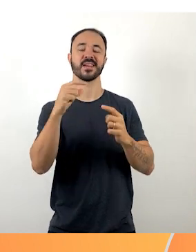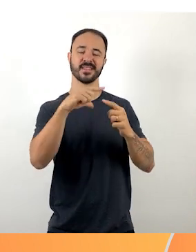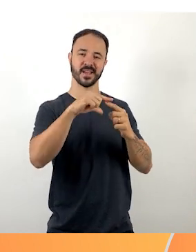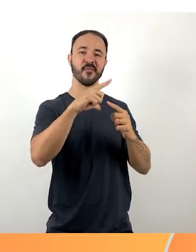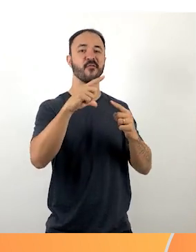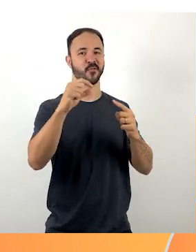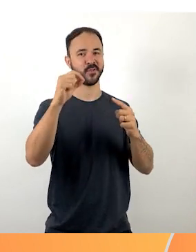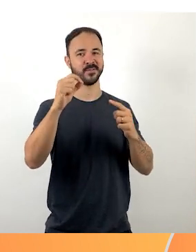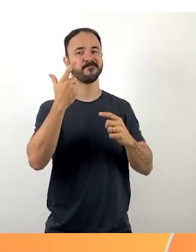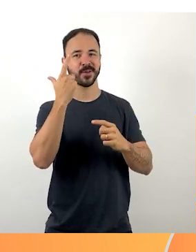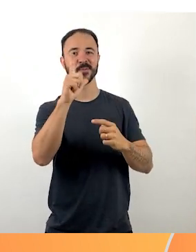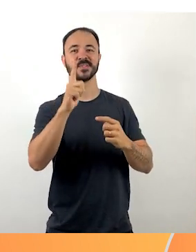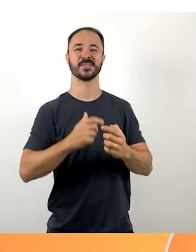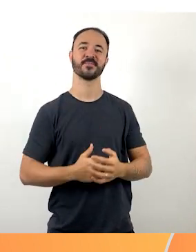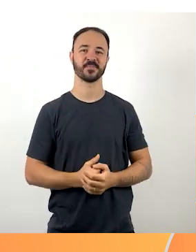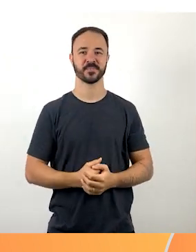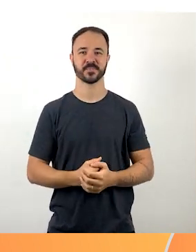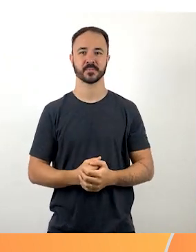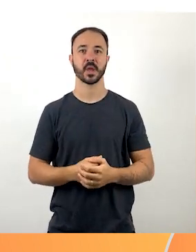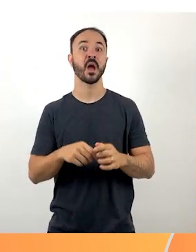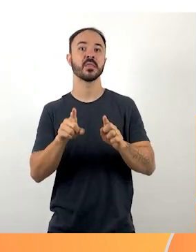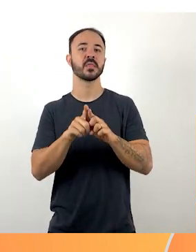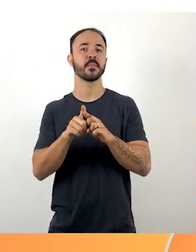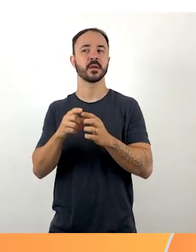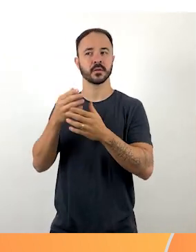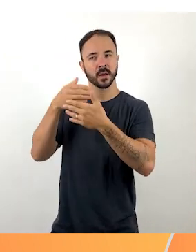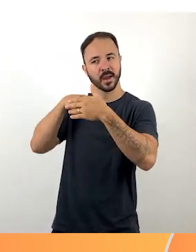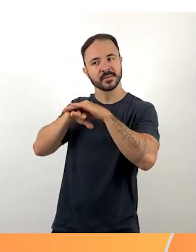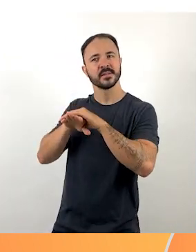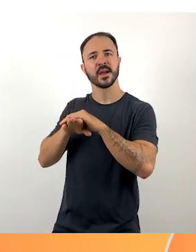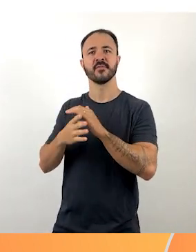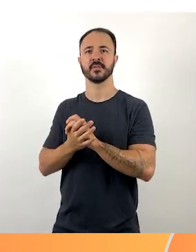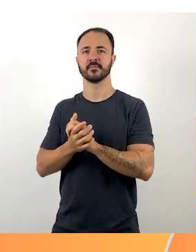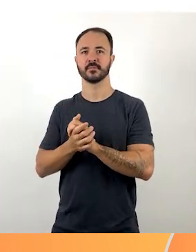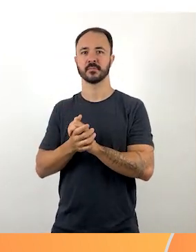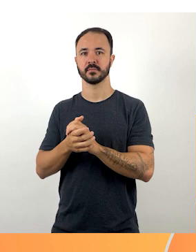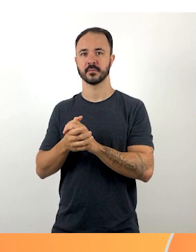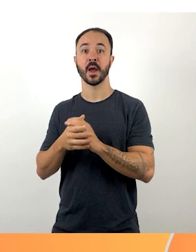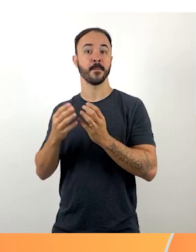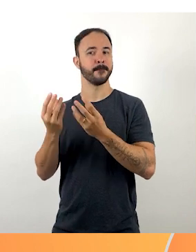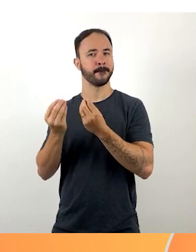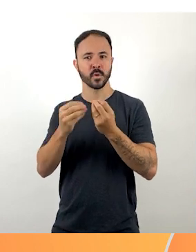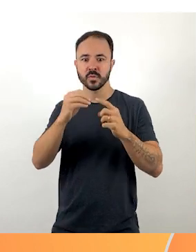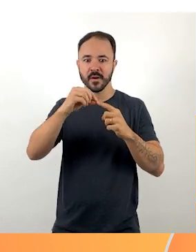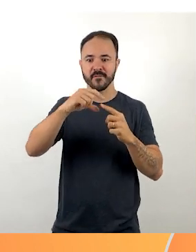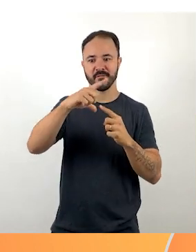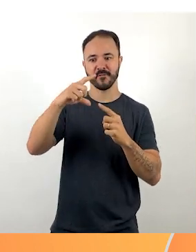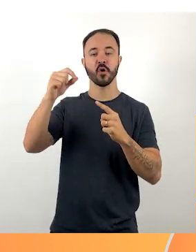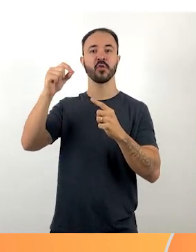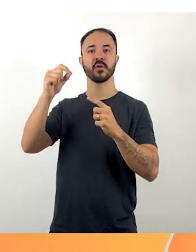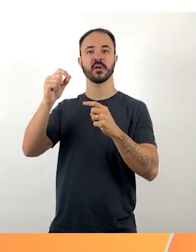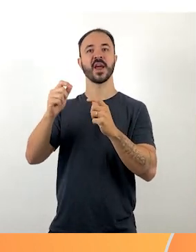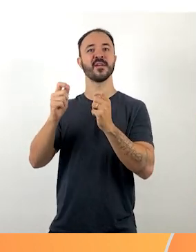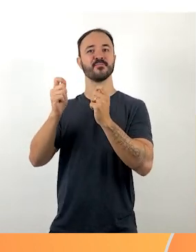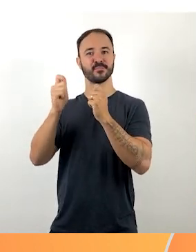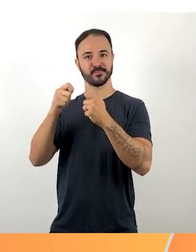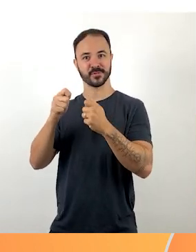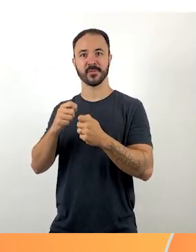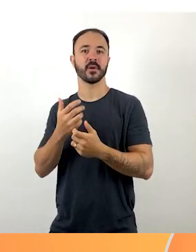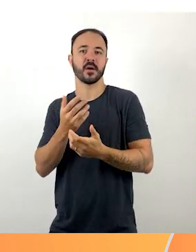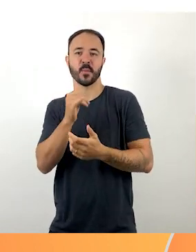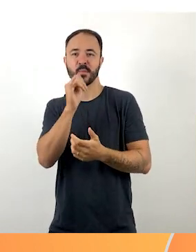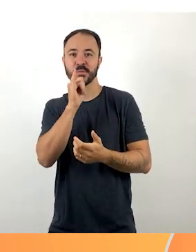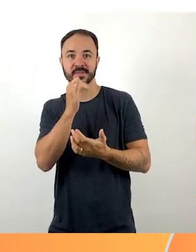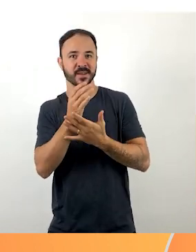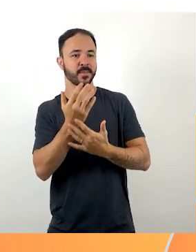da folha. Estrutura de reserva. Muitas folhas são reservas nutritivas, folhas que consumimos no nosso dia a